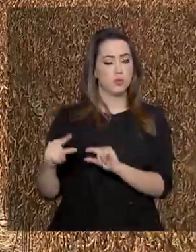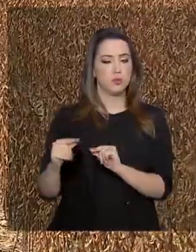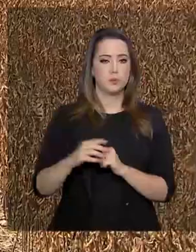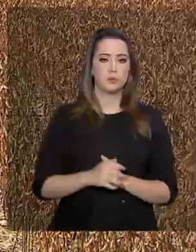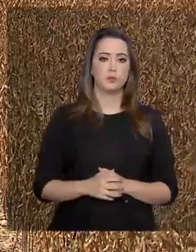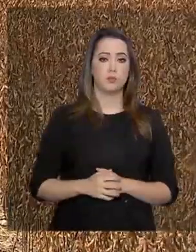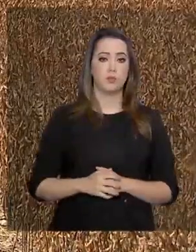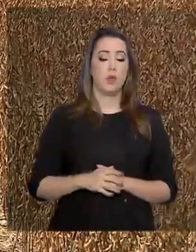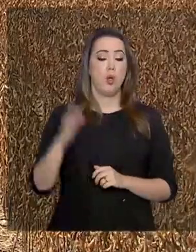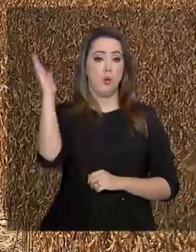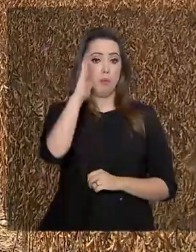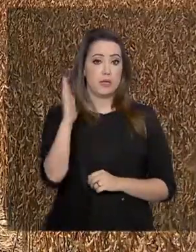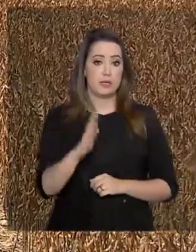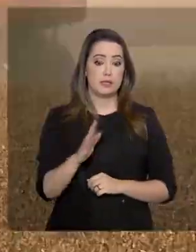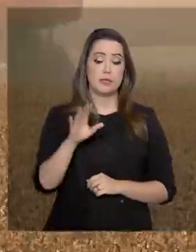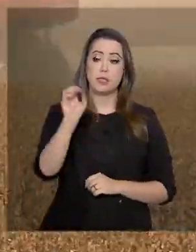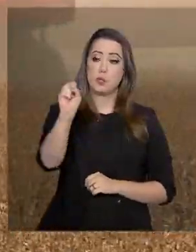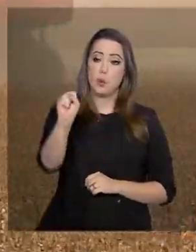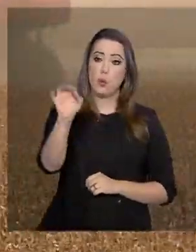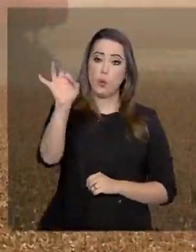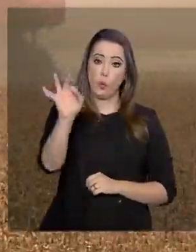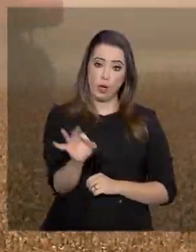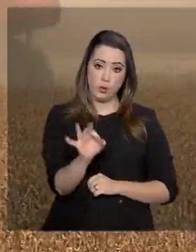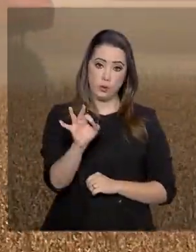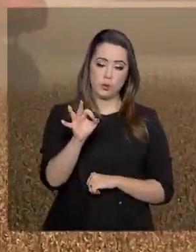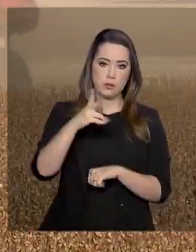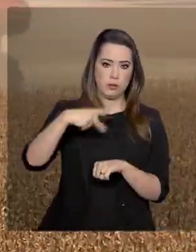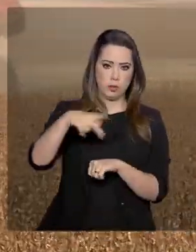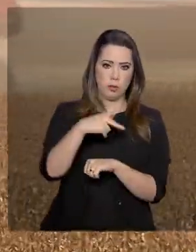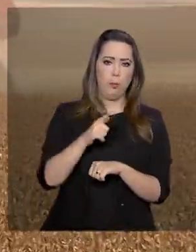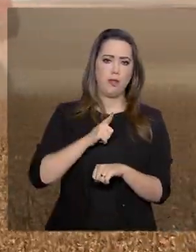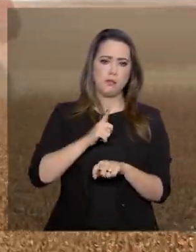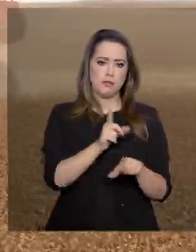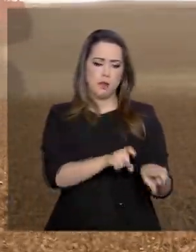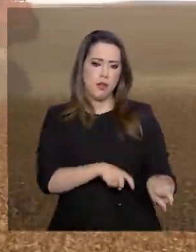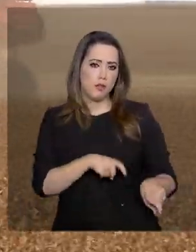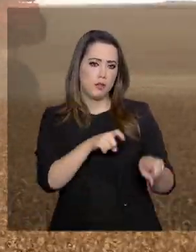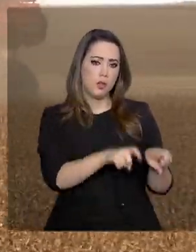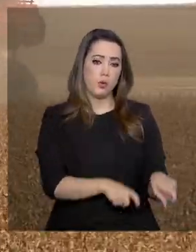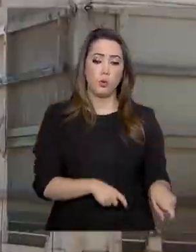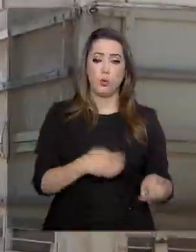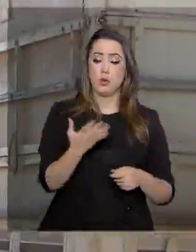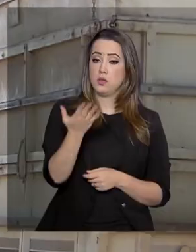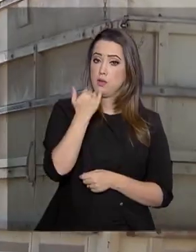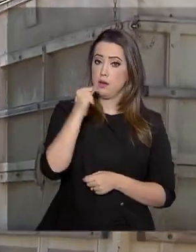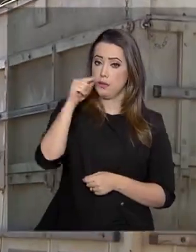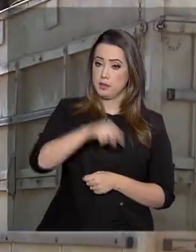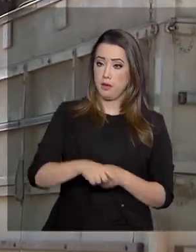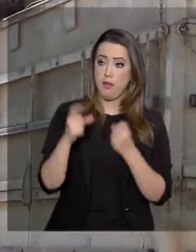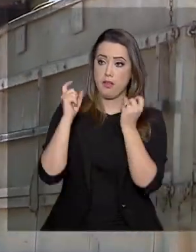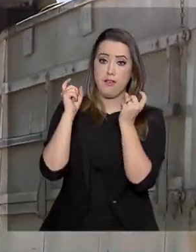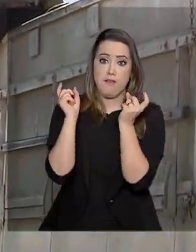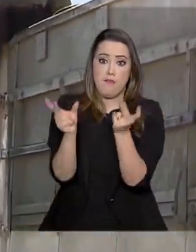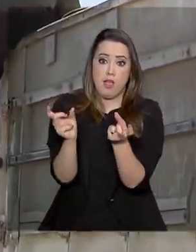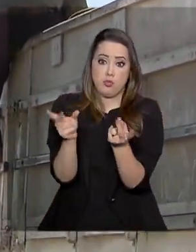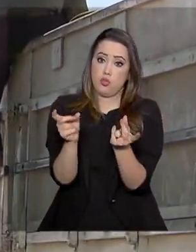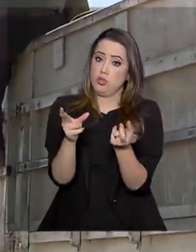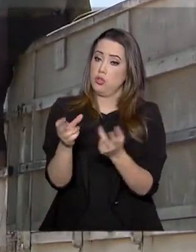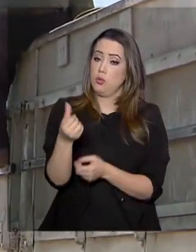planta apenas em 8% do território nacional. E os alimentos produzidos aqui são exportados para